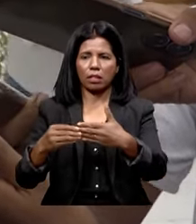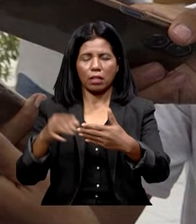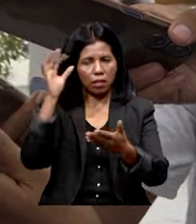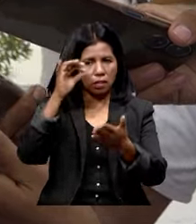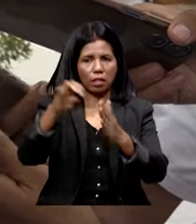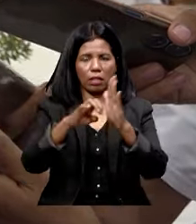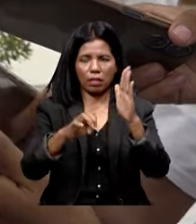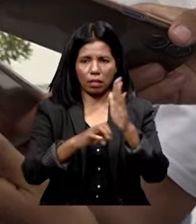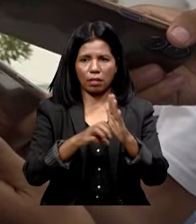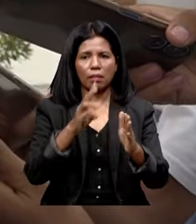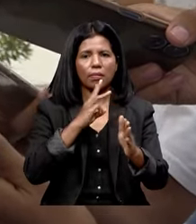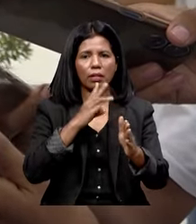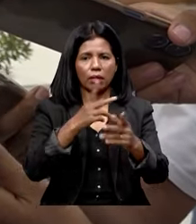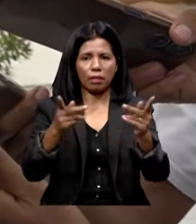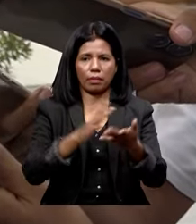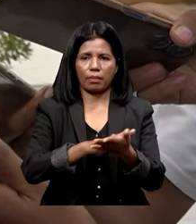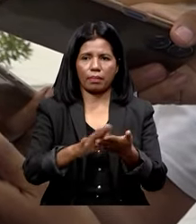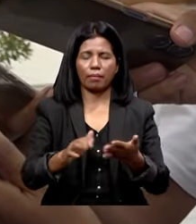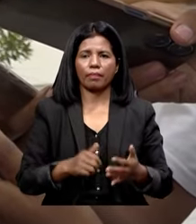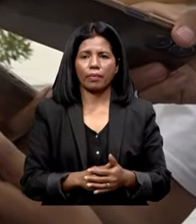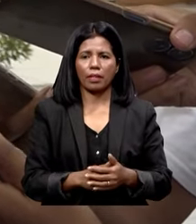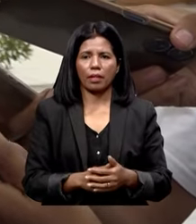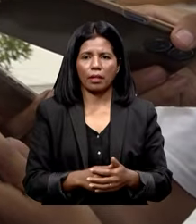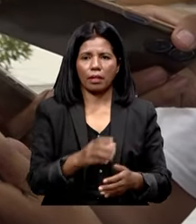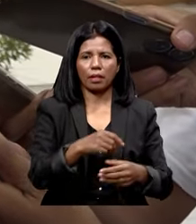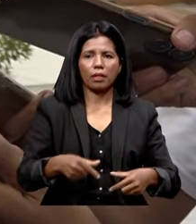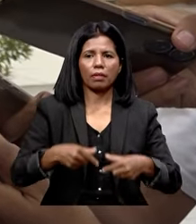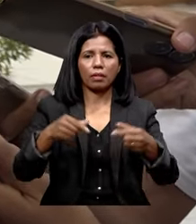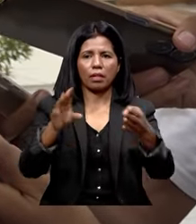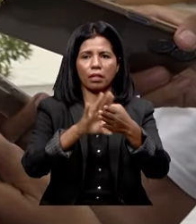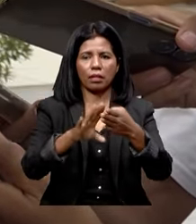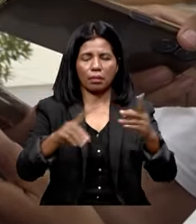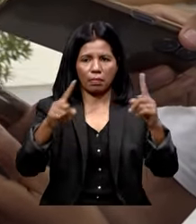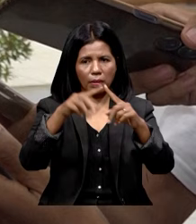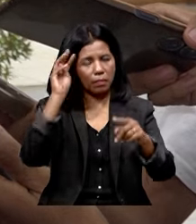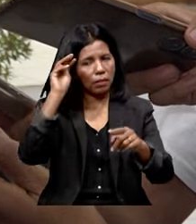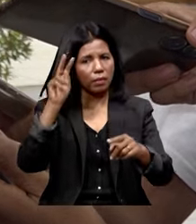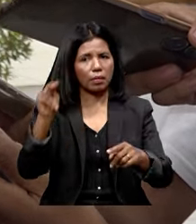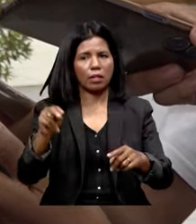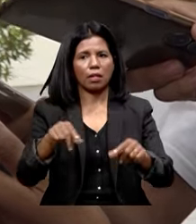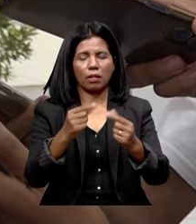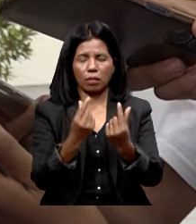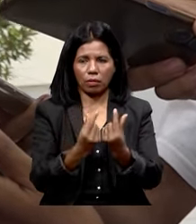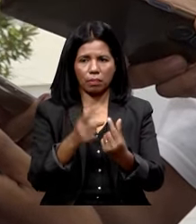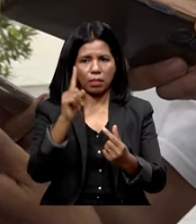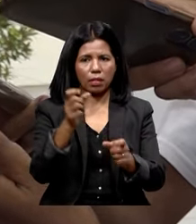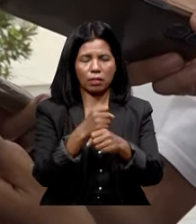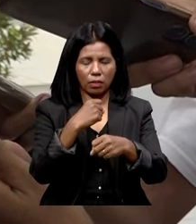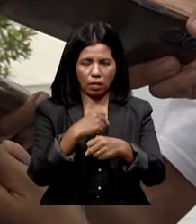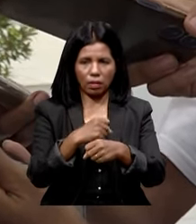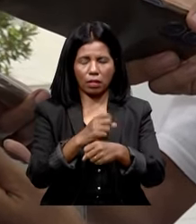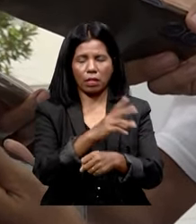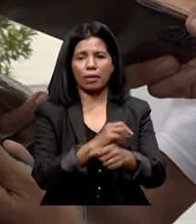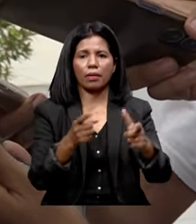estado de eletricidade e água e saneamento conforme despacho seus excelências ministro de Ambania lidera a equipa ida a tu halo controlo